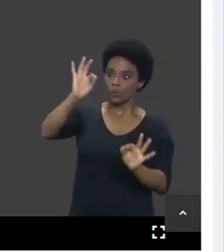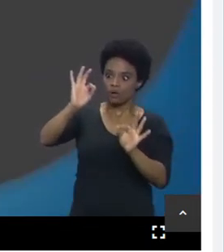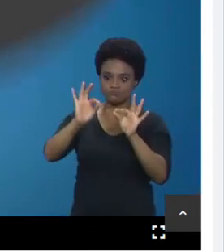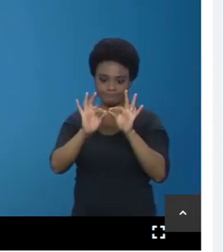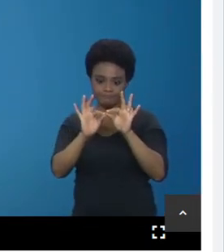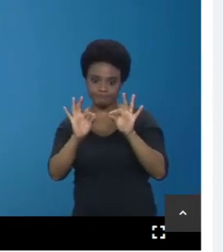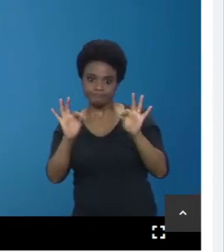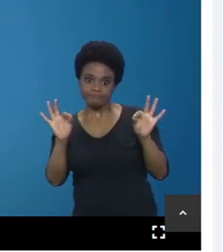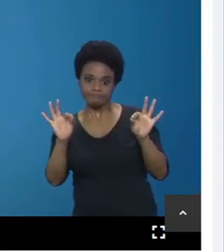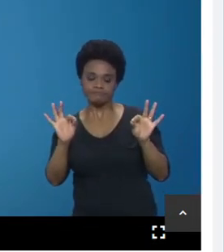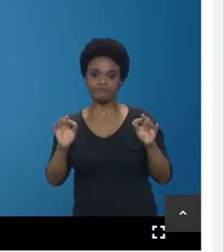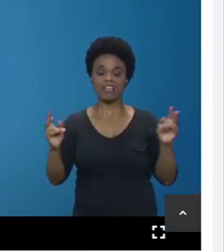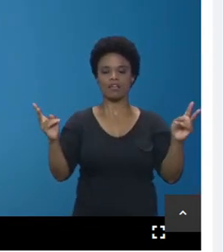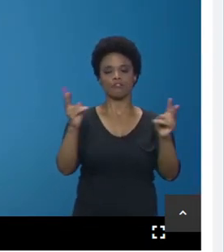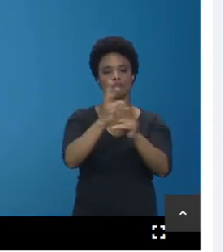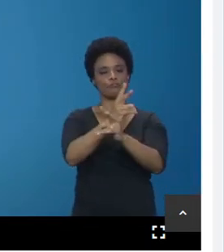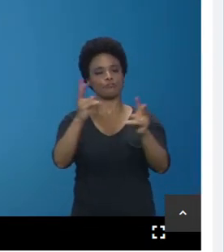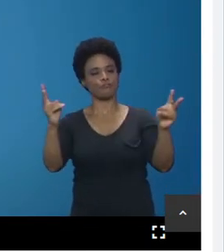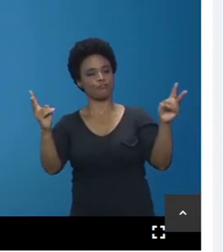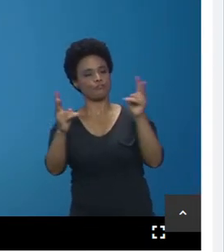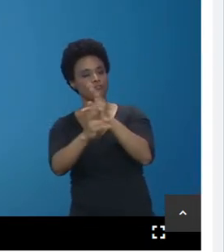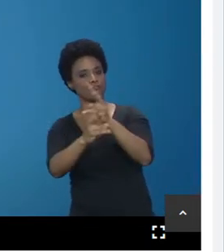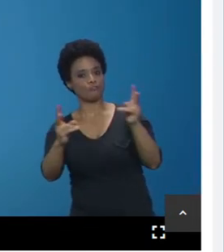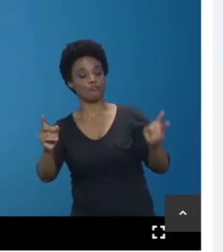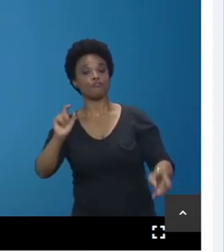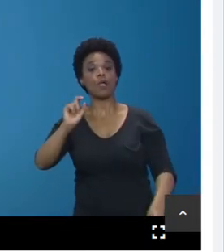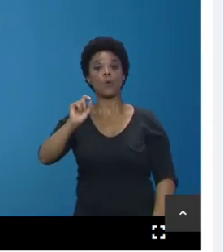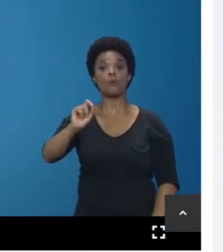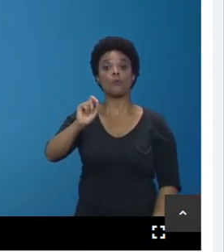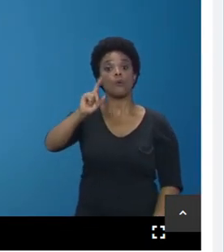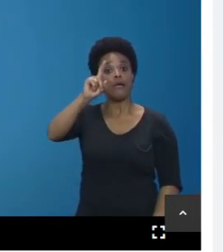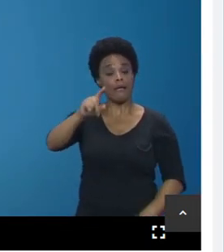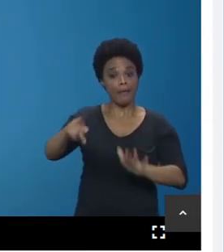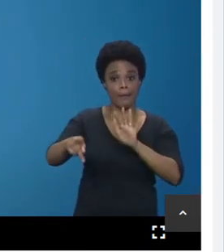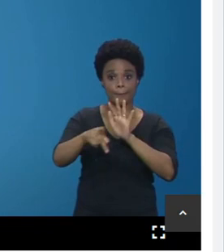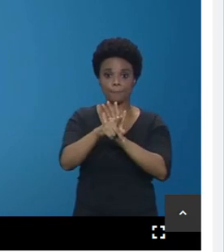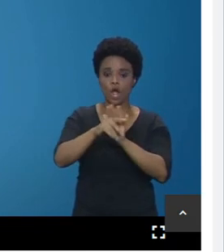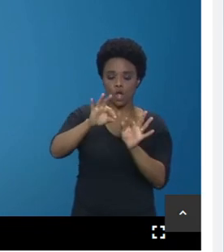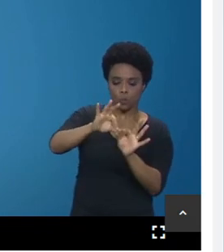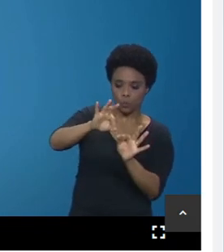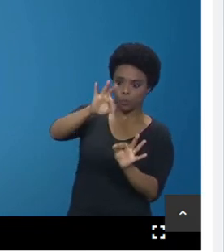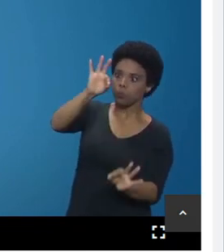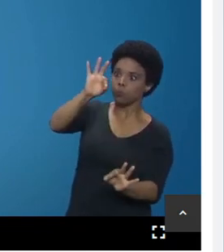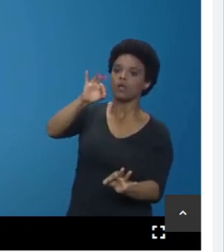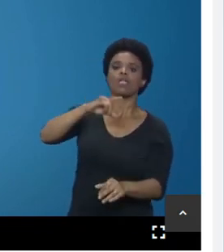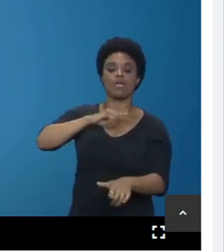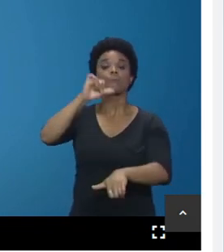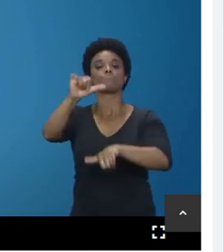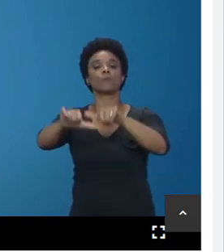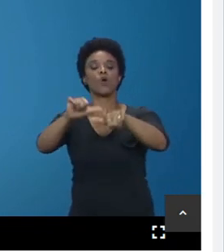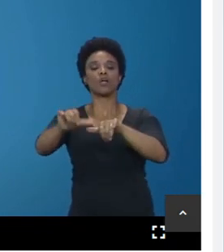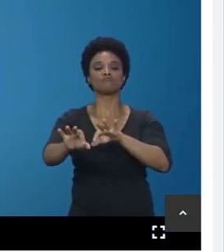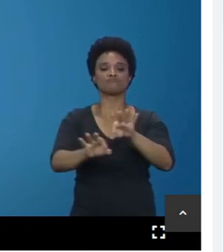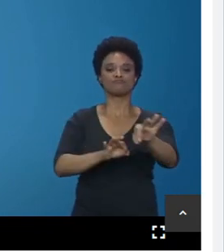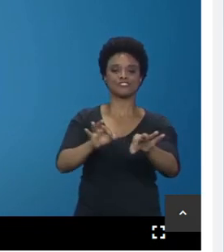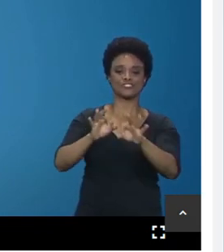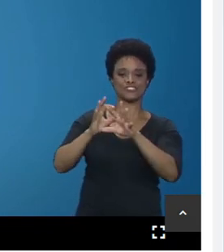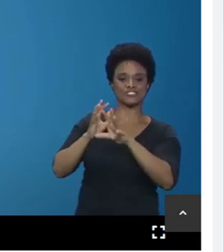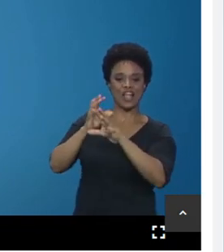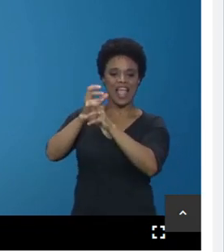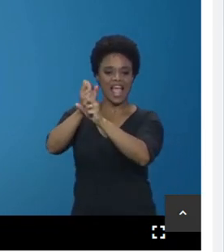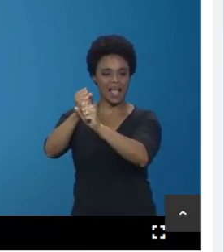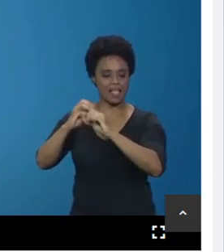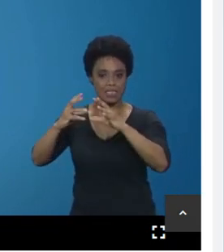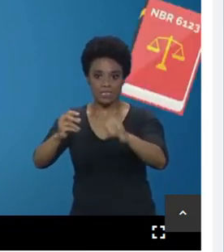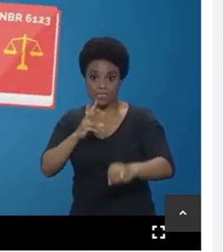verticais. O vento, por exemplo, é uma ação horizontal que tem muito impacto sobre um projeto, tanto que o cálculo dessa força